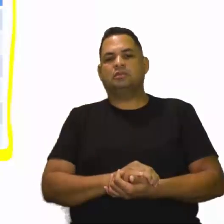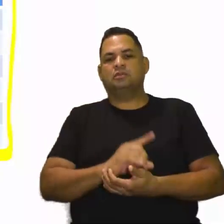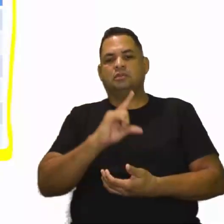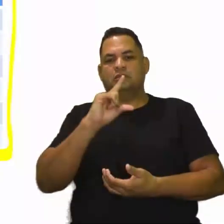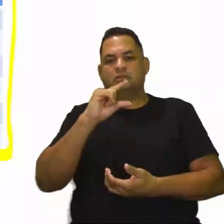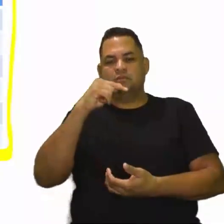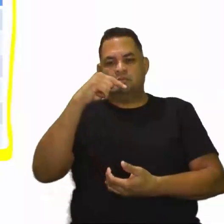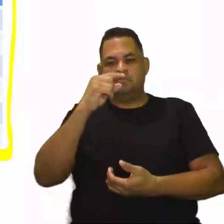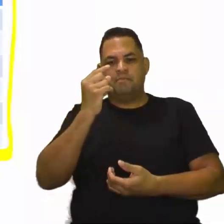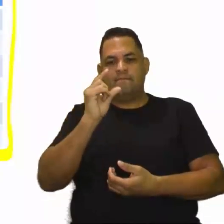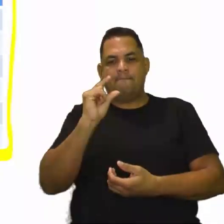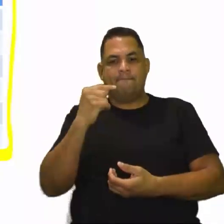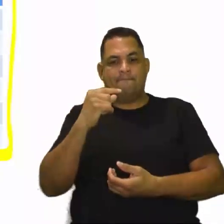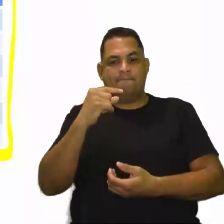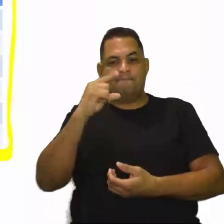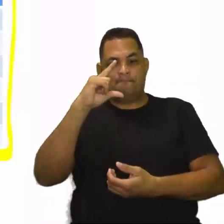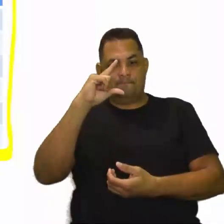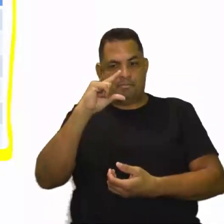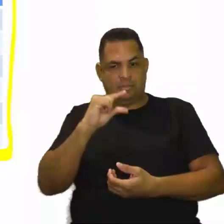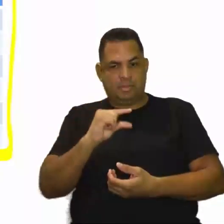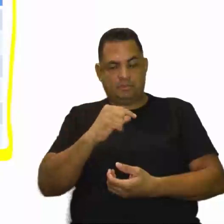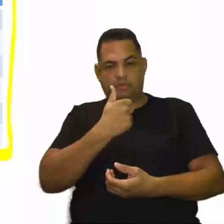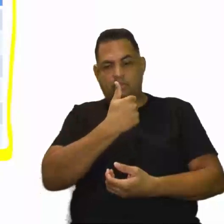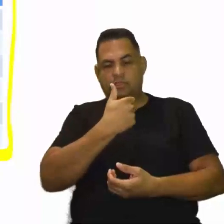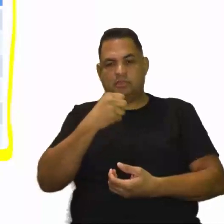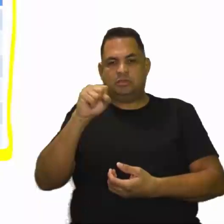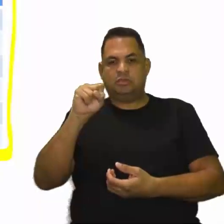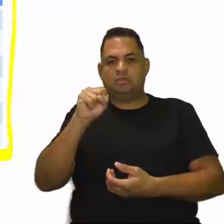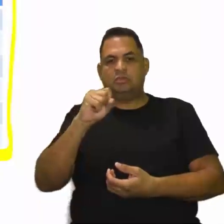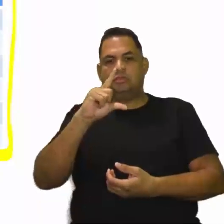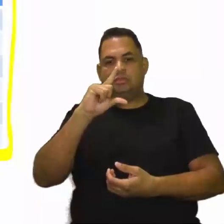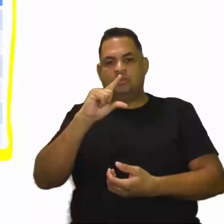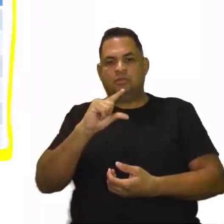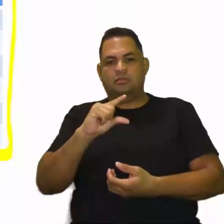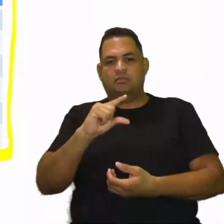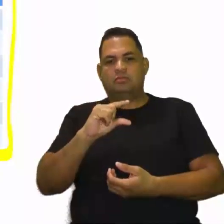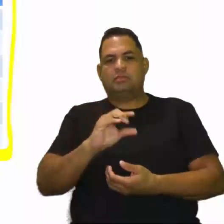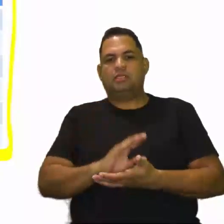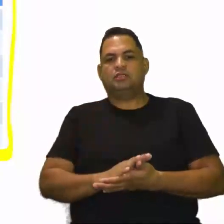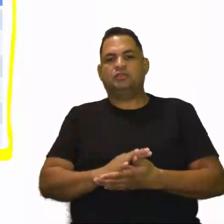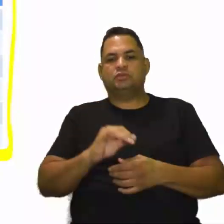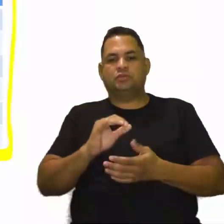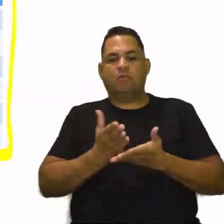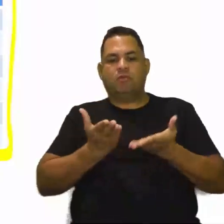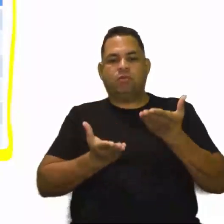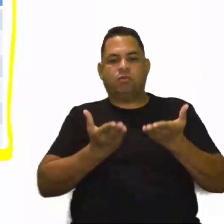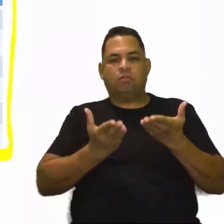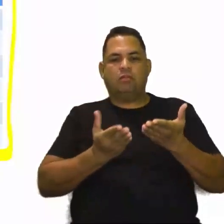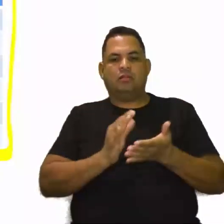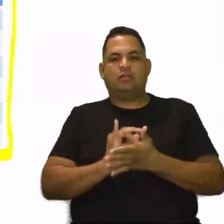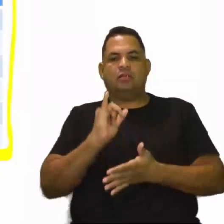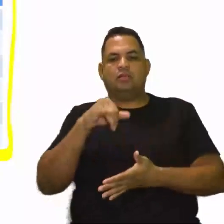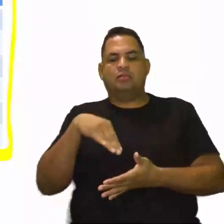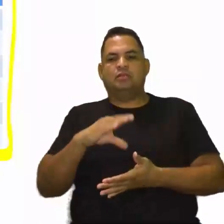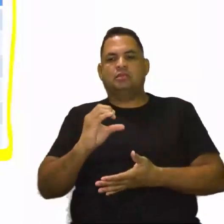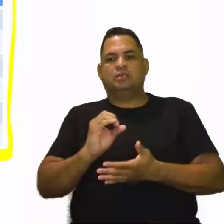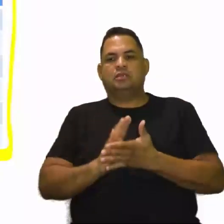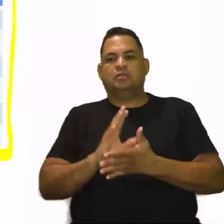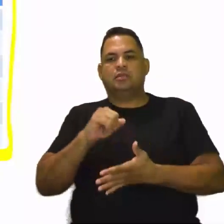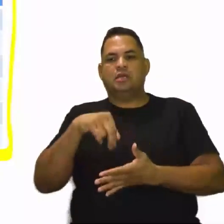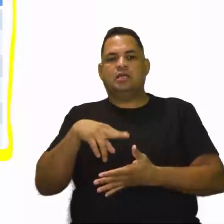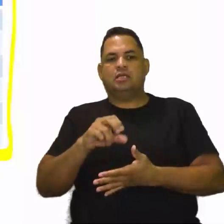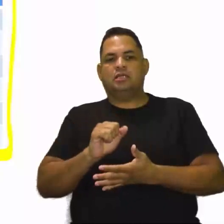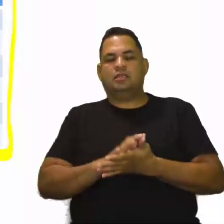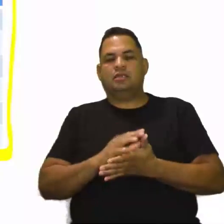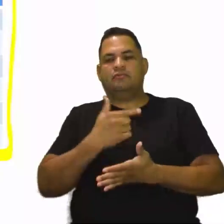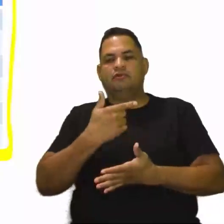do que 18, né? Então, eu tenho baixo peso. E o IMC da Marina, que deu